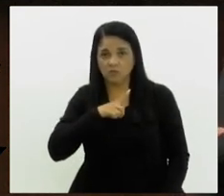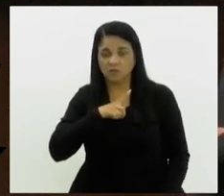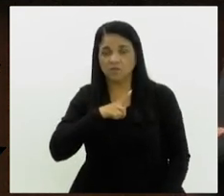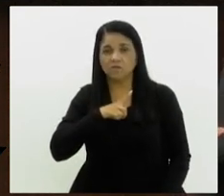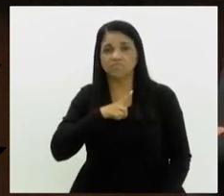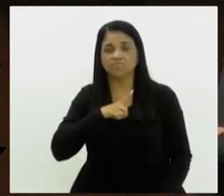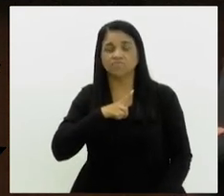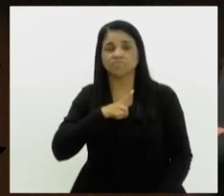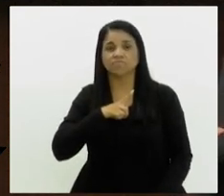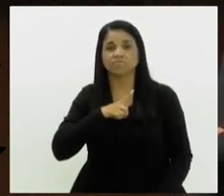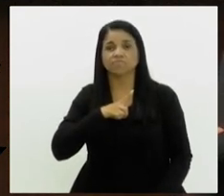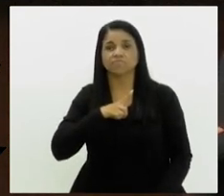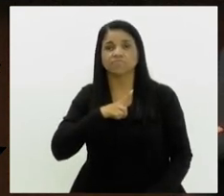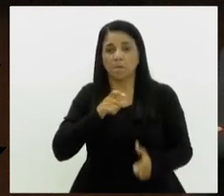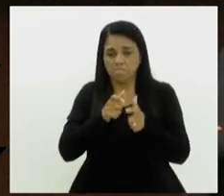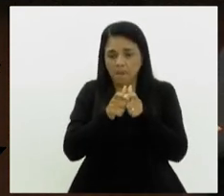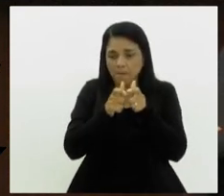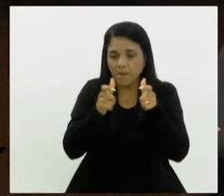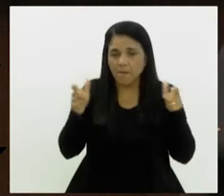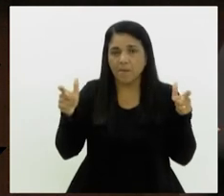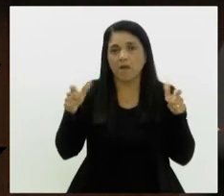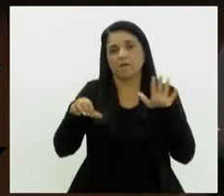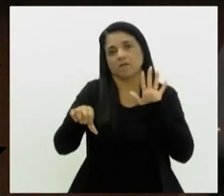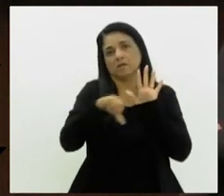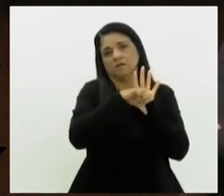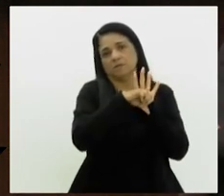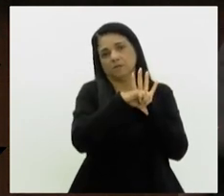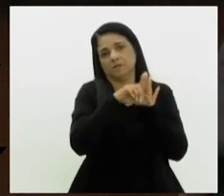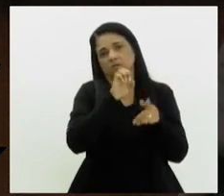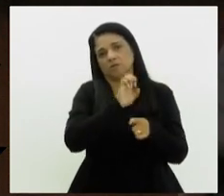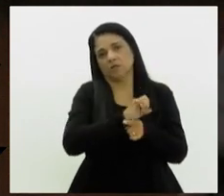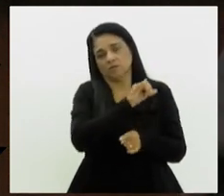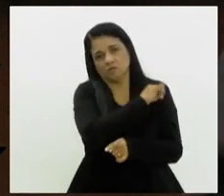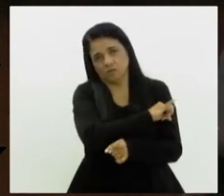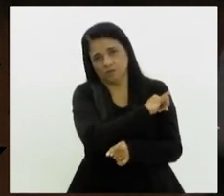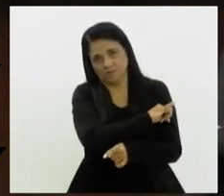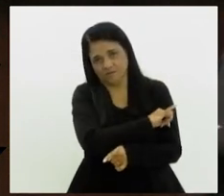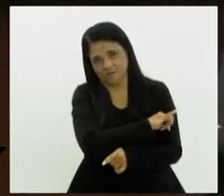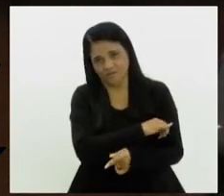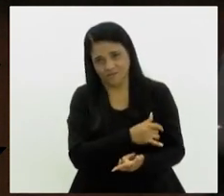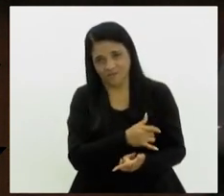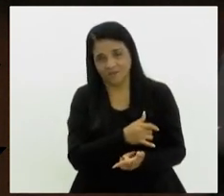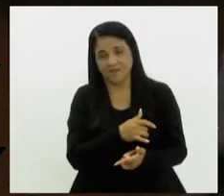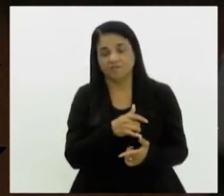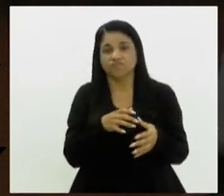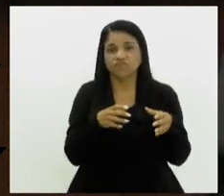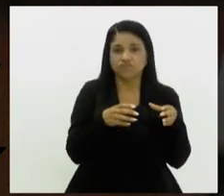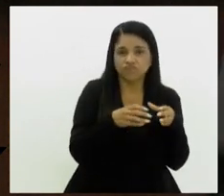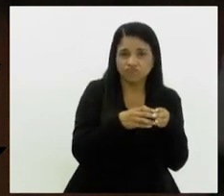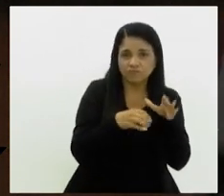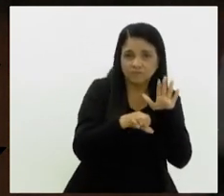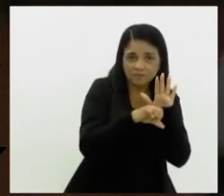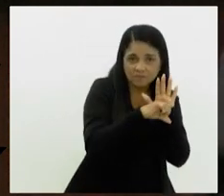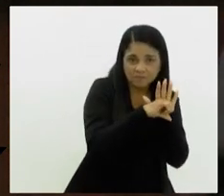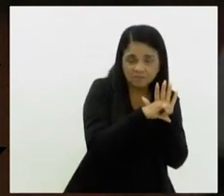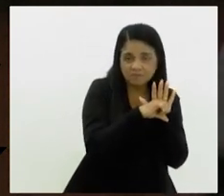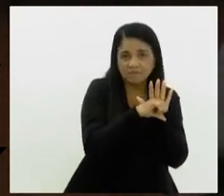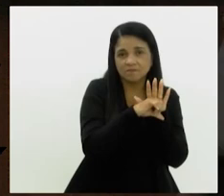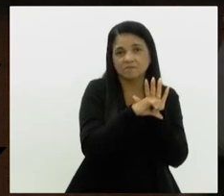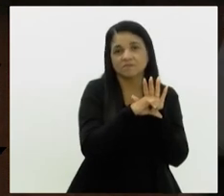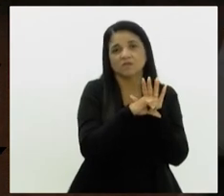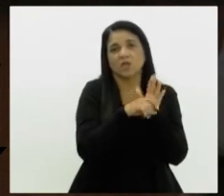da atividade criminosa no Rio de Janeiro. Justamente, as facções relacionadas